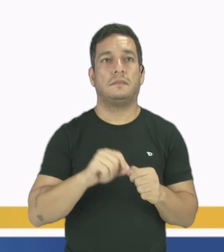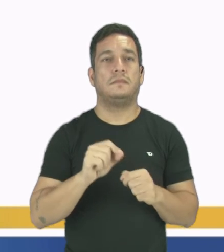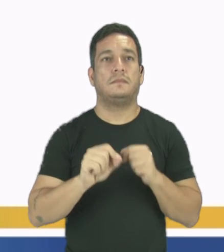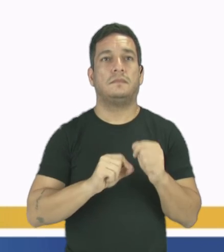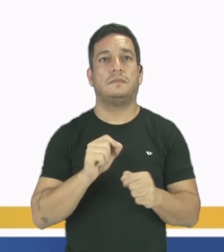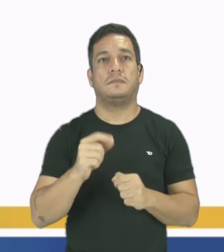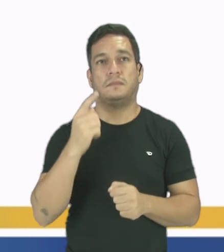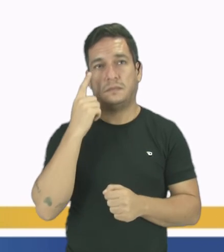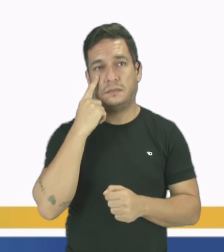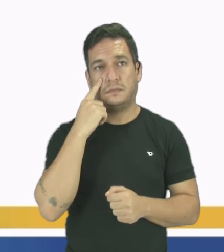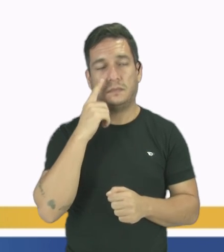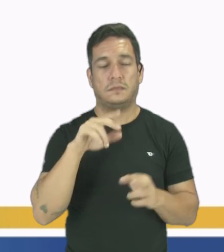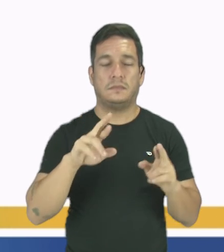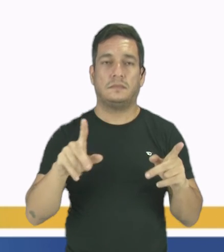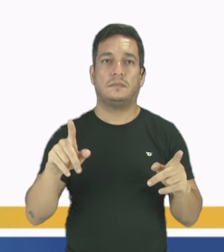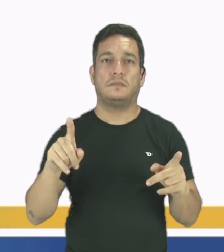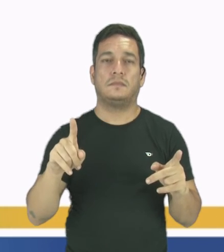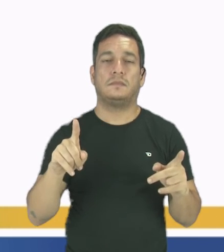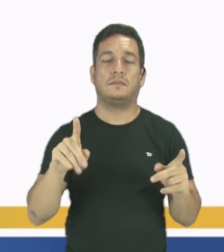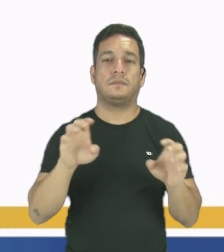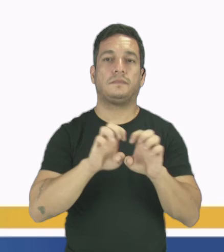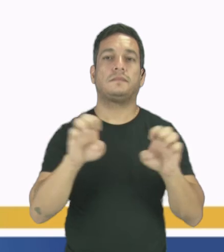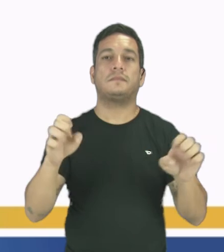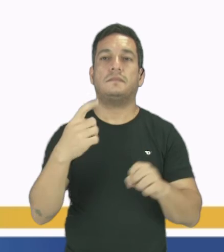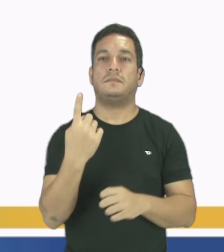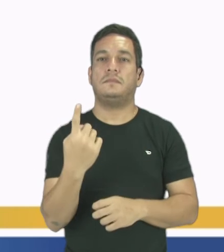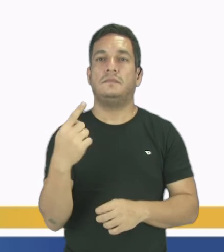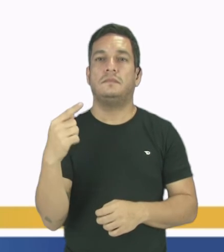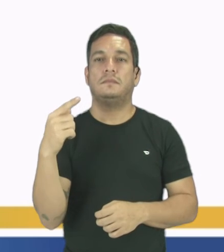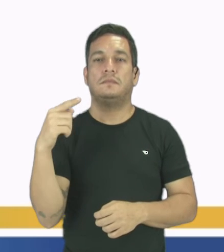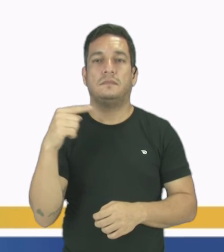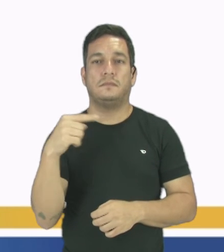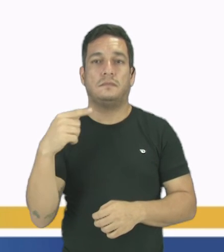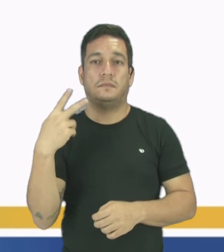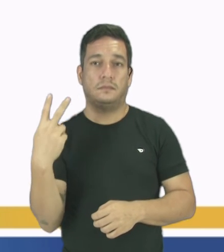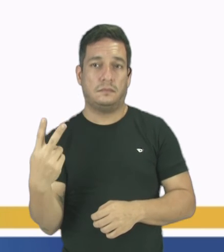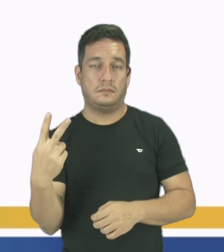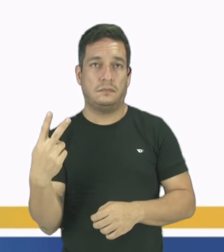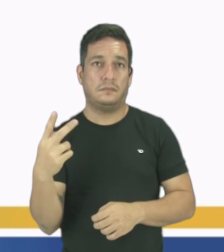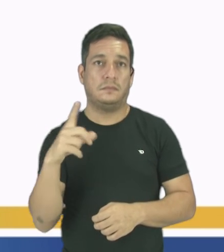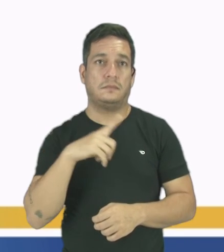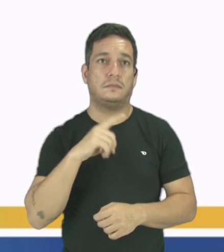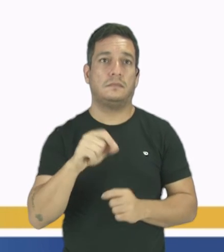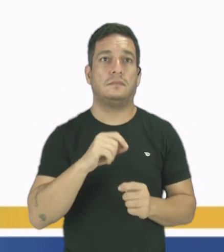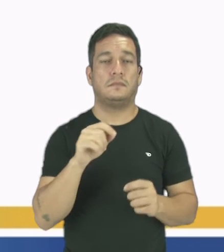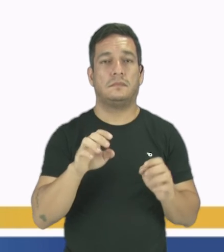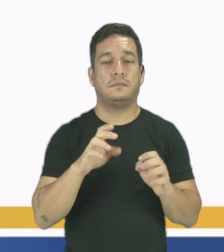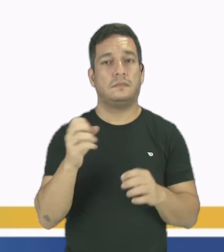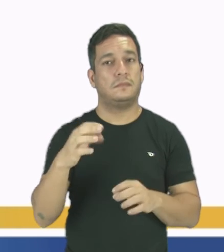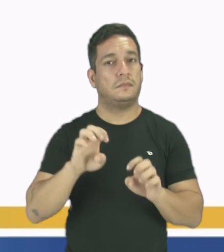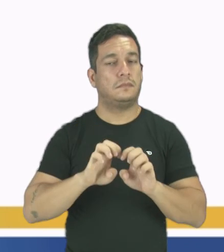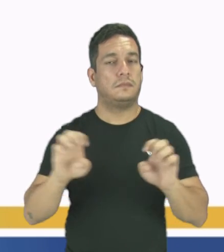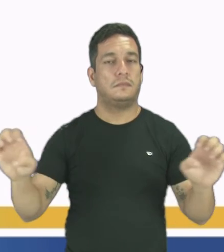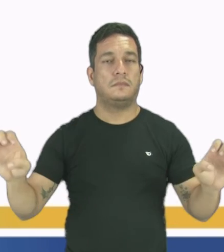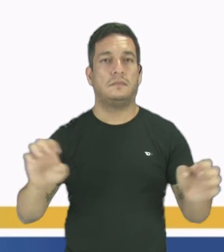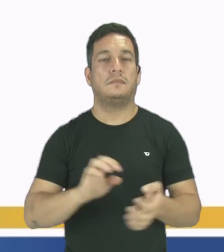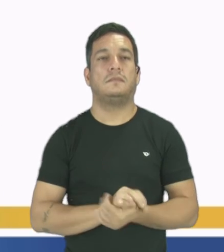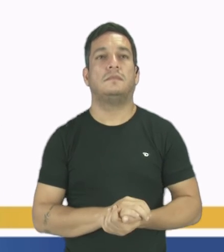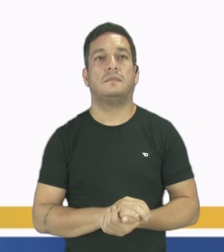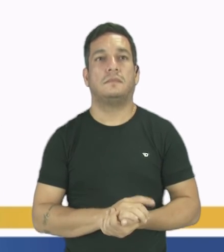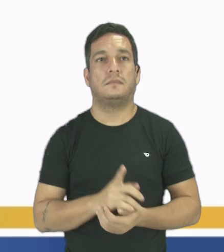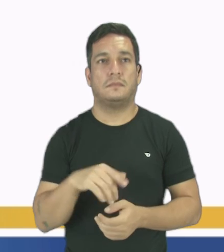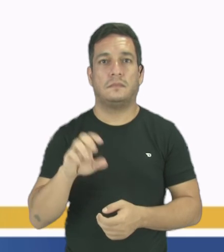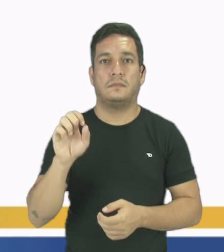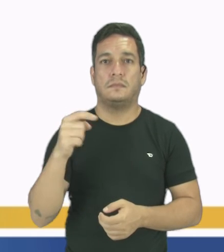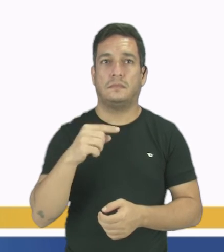e fazendo a diferença da equação 1 menos a equação 2, nós vamos ter uma nova equação, que